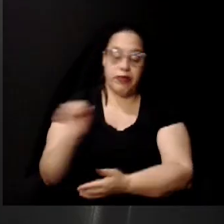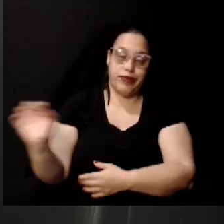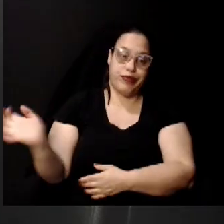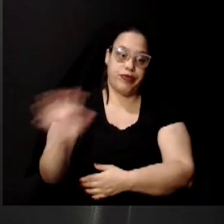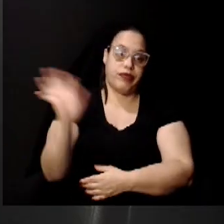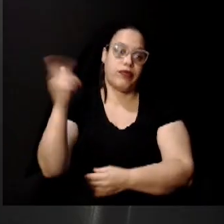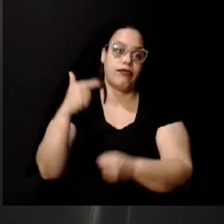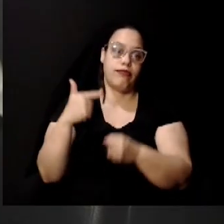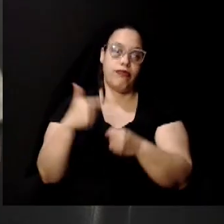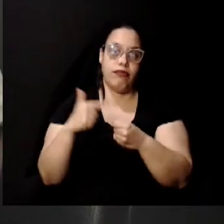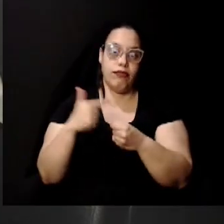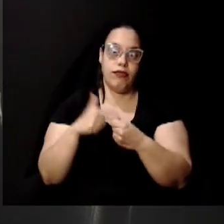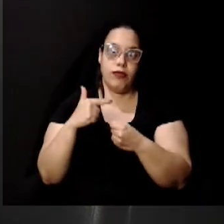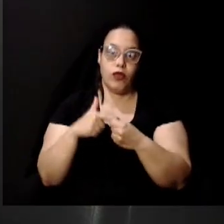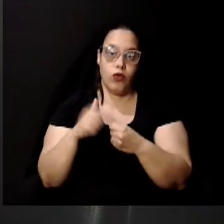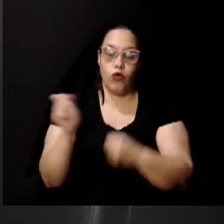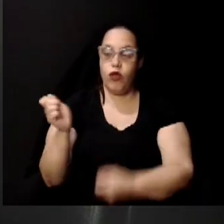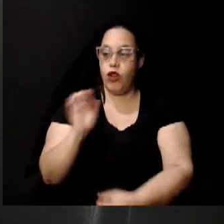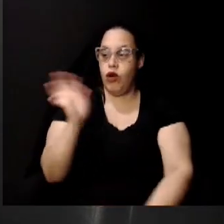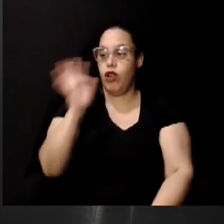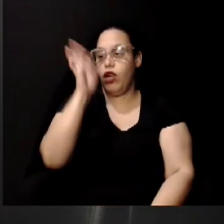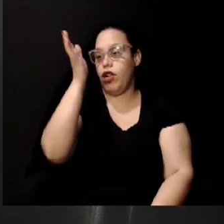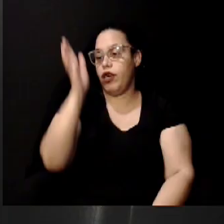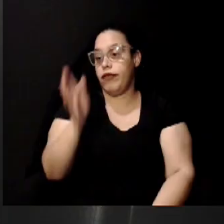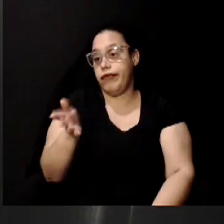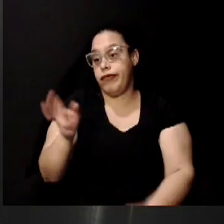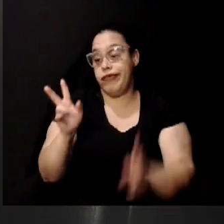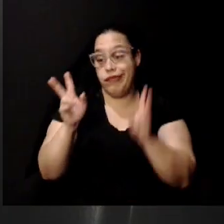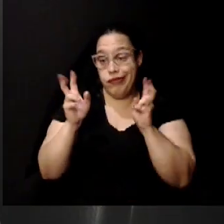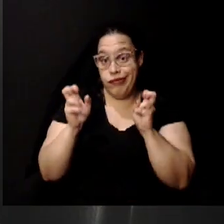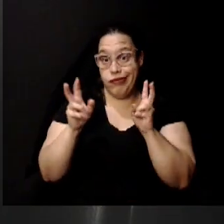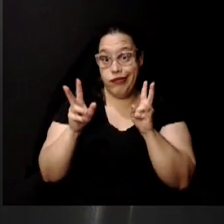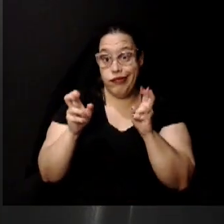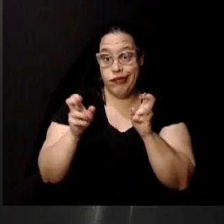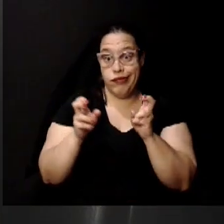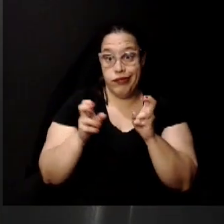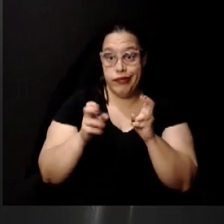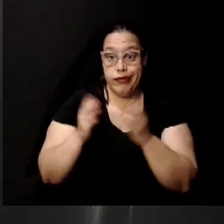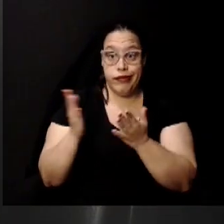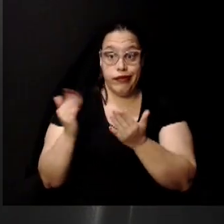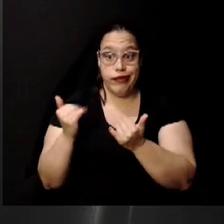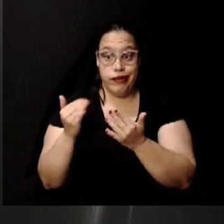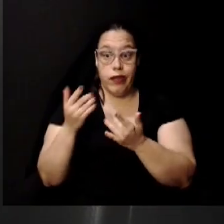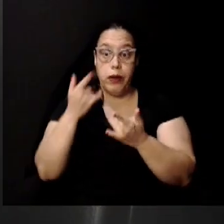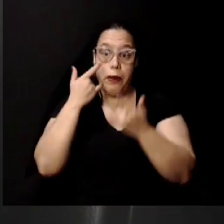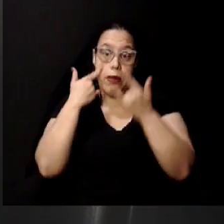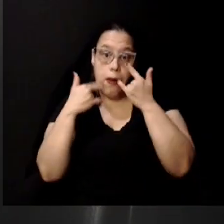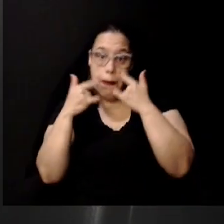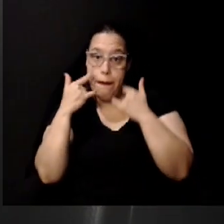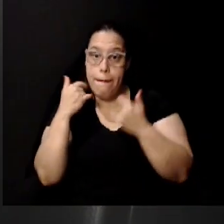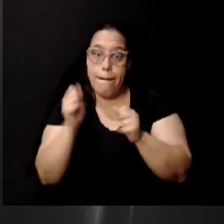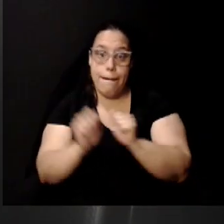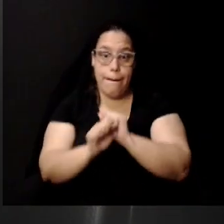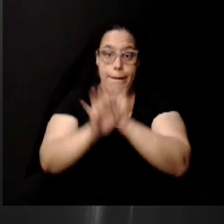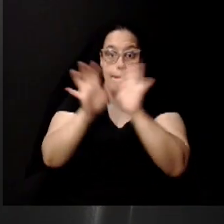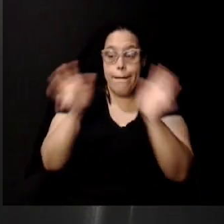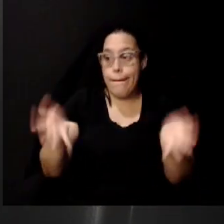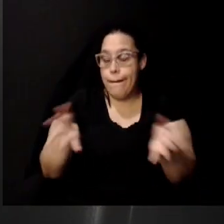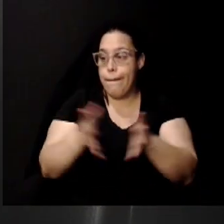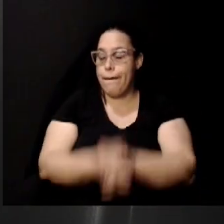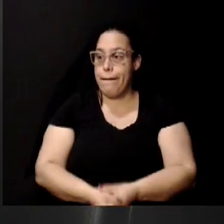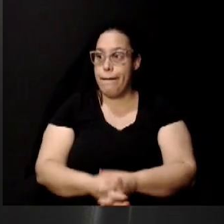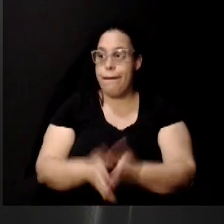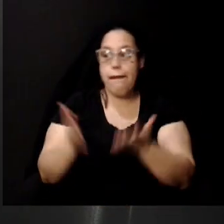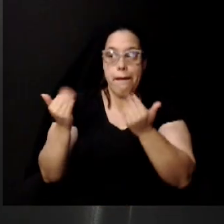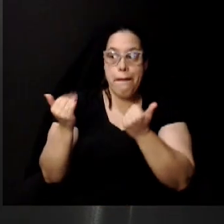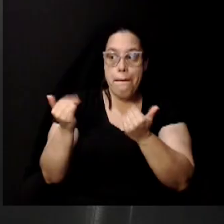ganhando dinheiro. Então, assim, esse é um tema que é claro que a juventude vai se interessar. É claro que é uma questão para a juventude.